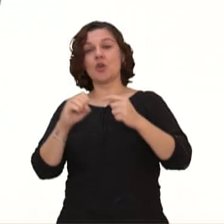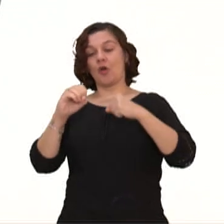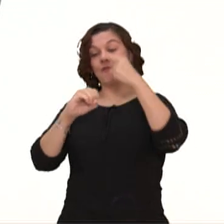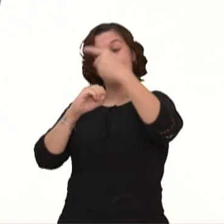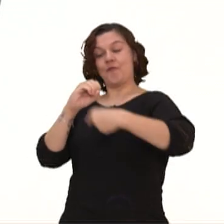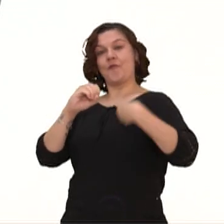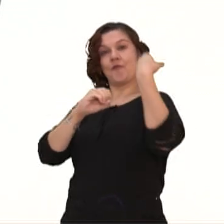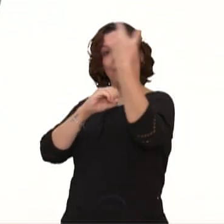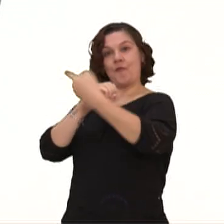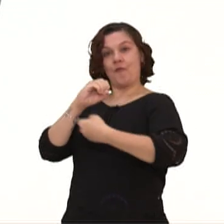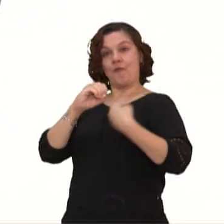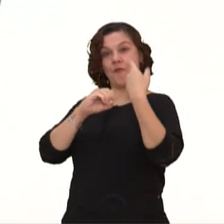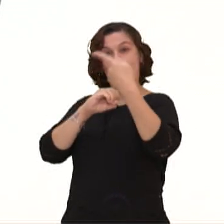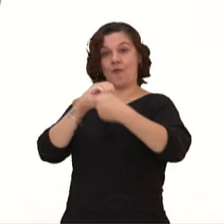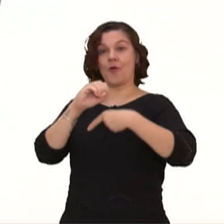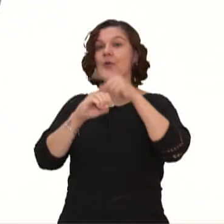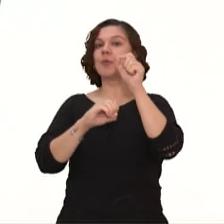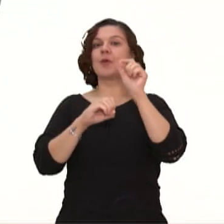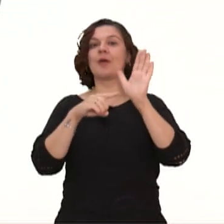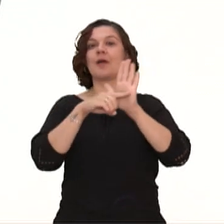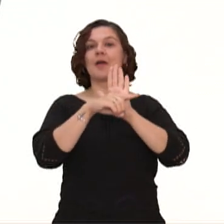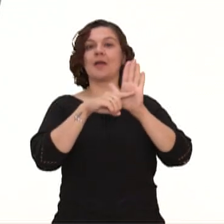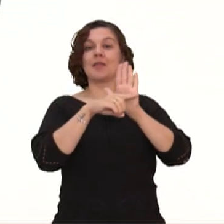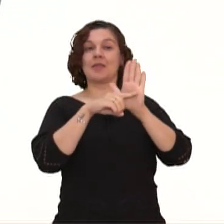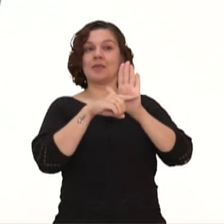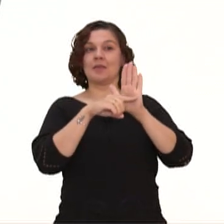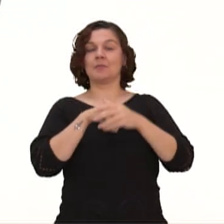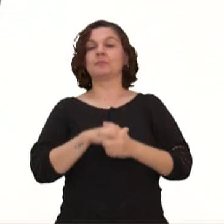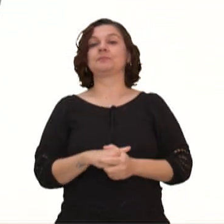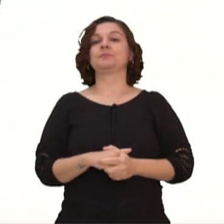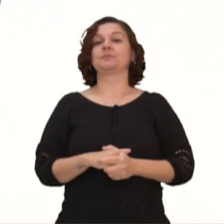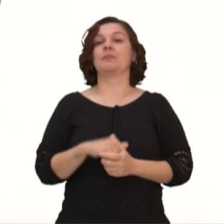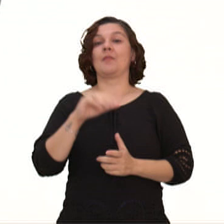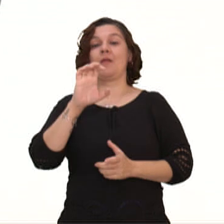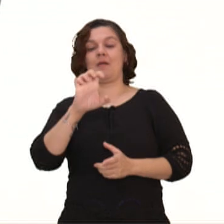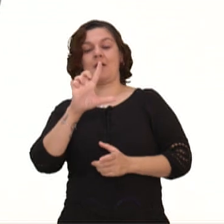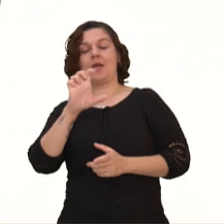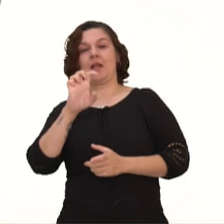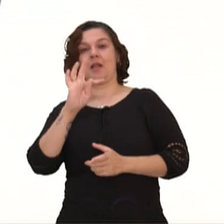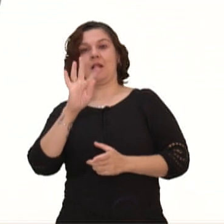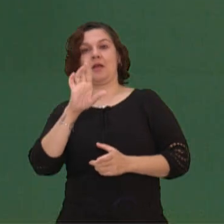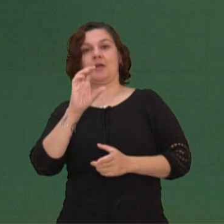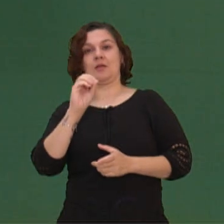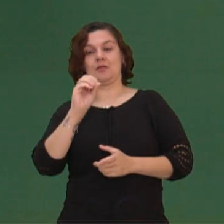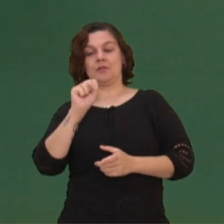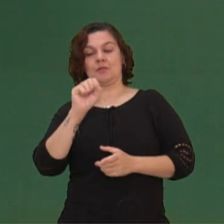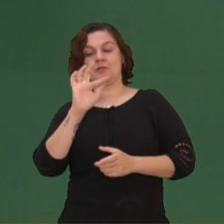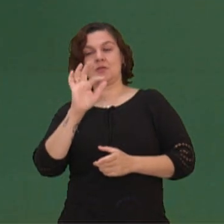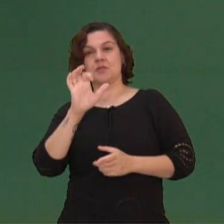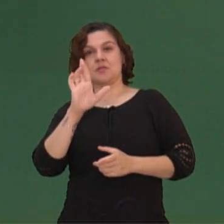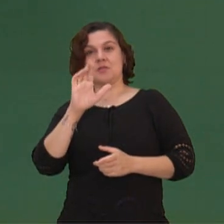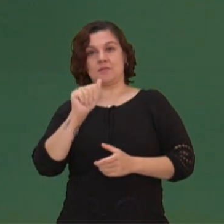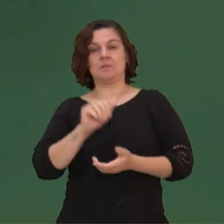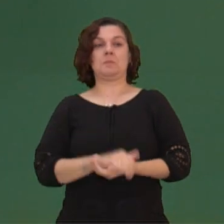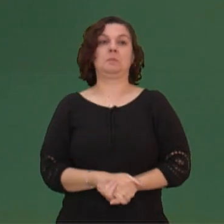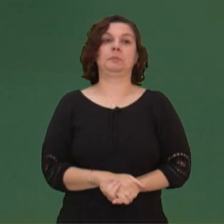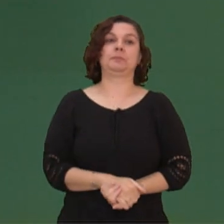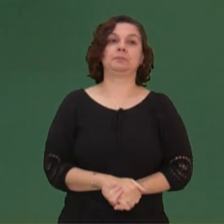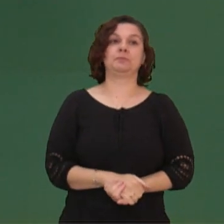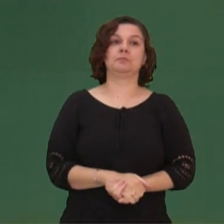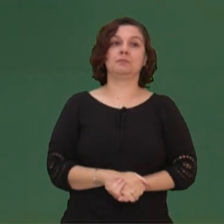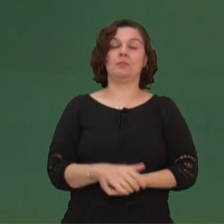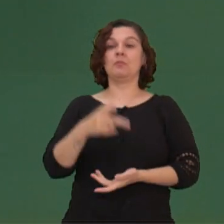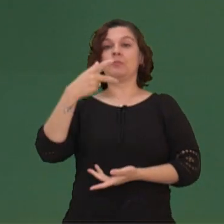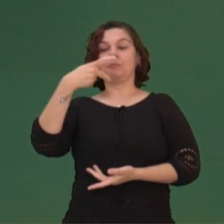Ao redor, dando voltas, a eletrosfera, feita de muitos ou apenas um elétron.